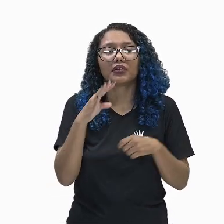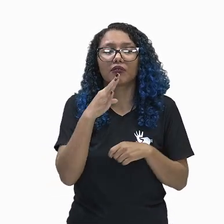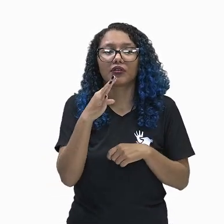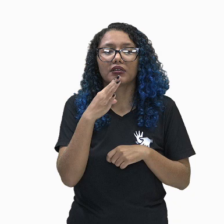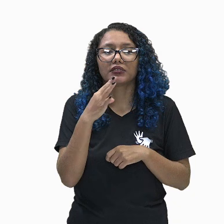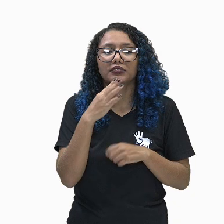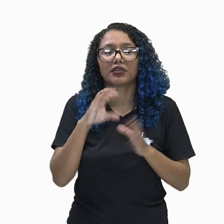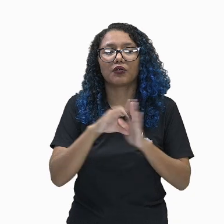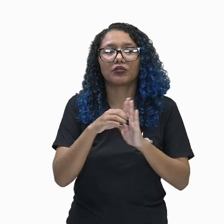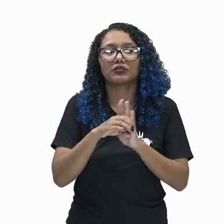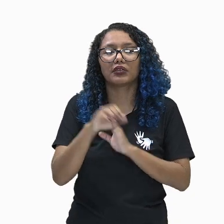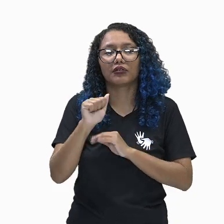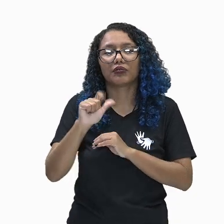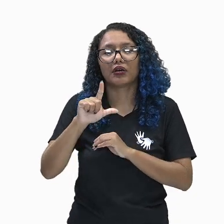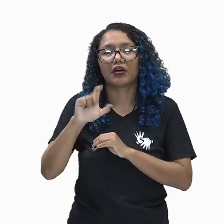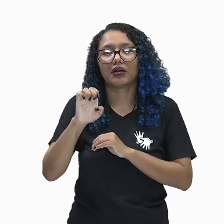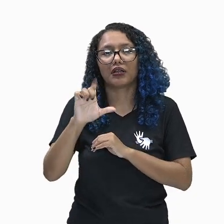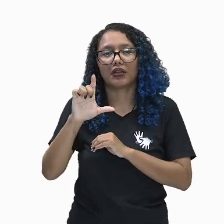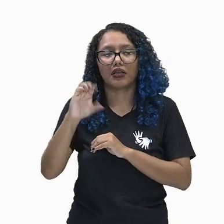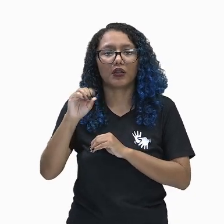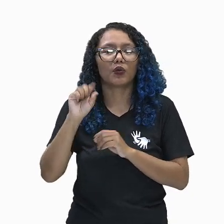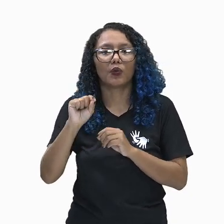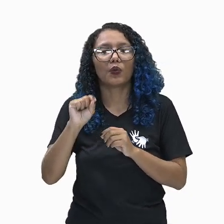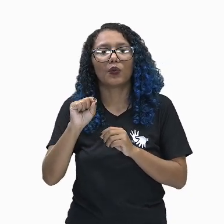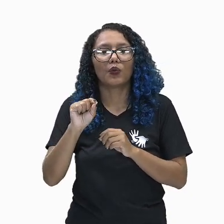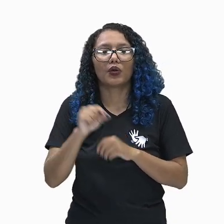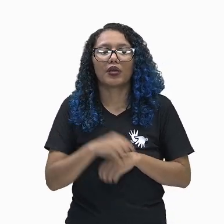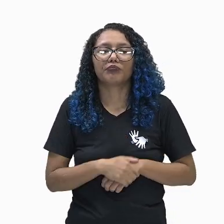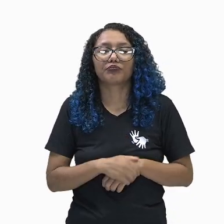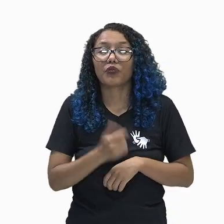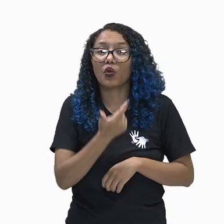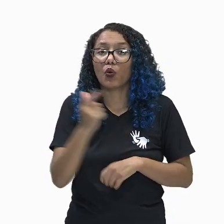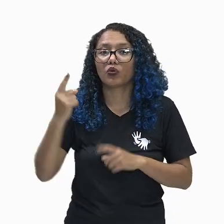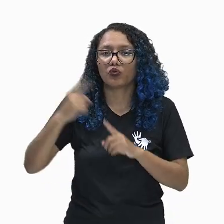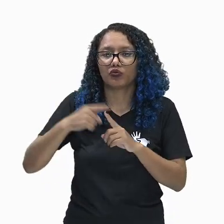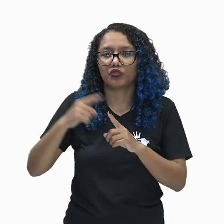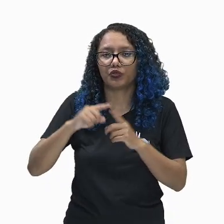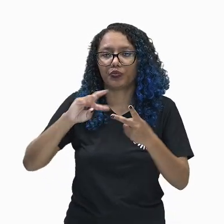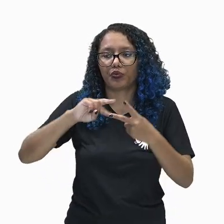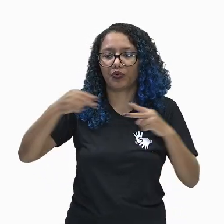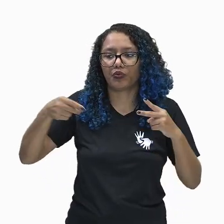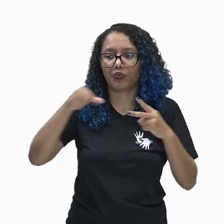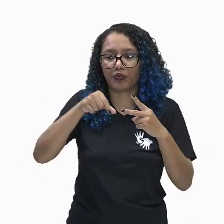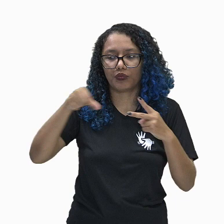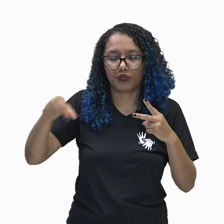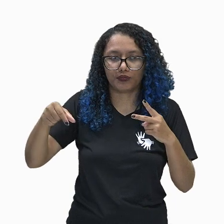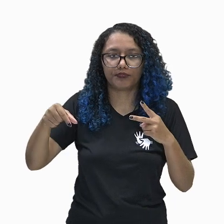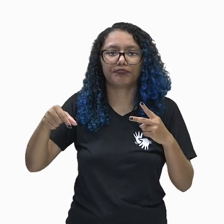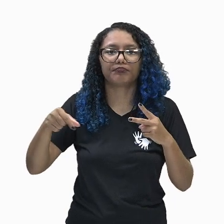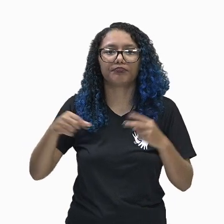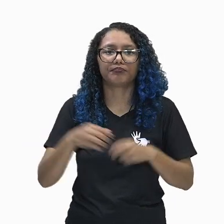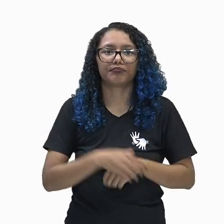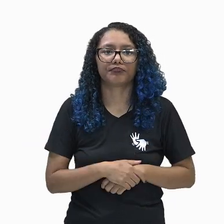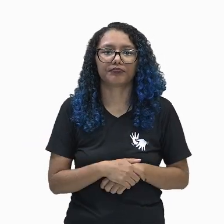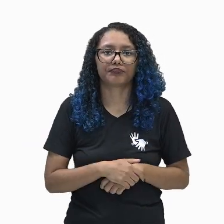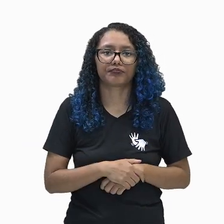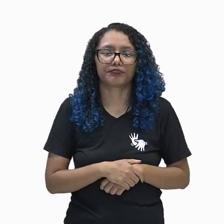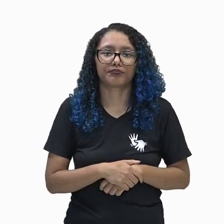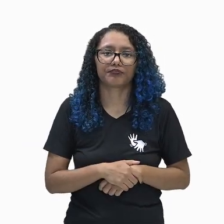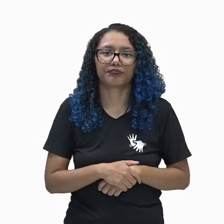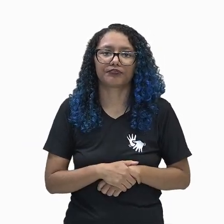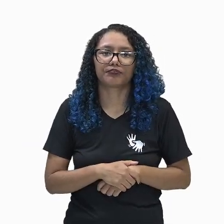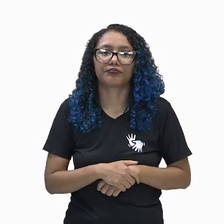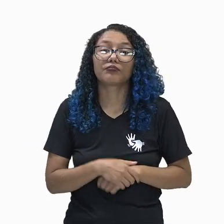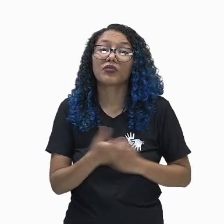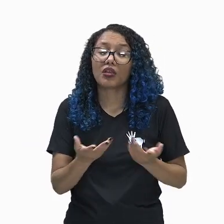são formas alternativas de um gene. Não esquecendo que esse gene que vai se expressar, ele provavelmente veio